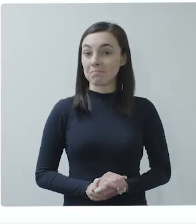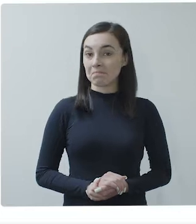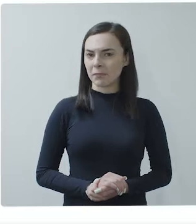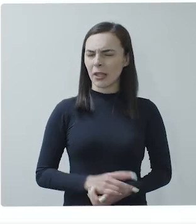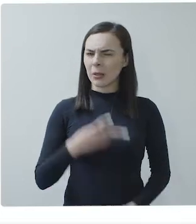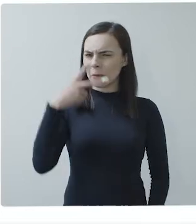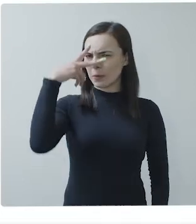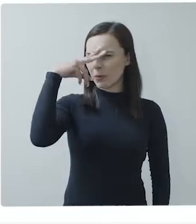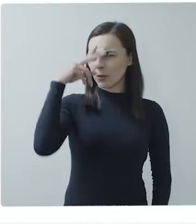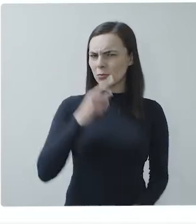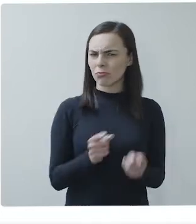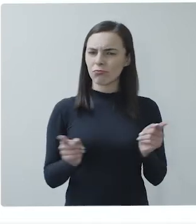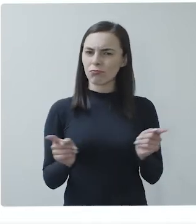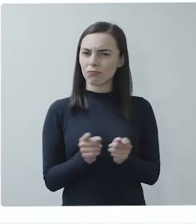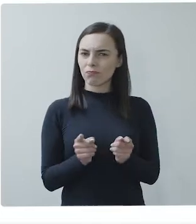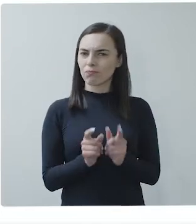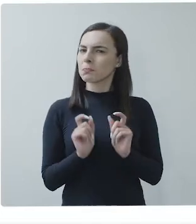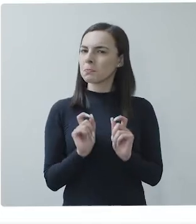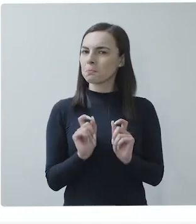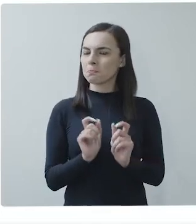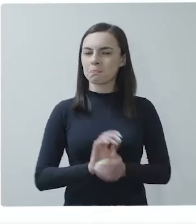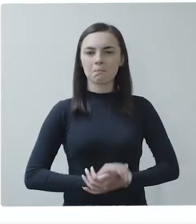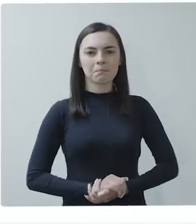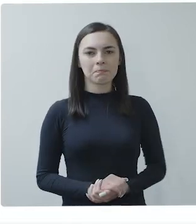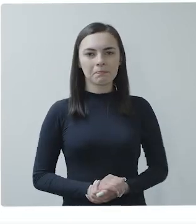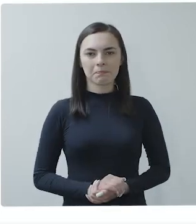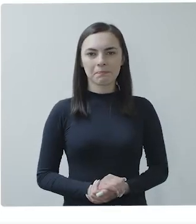O que será que é uma história curta?